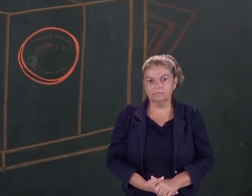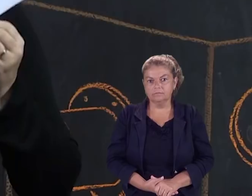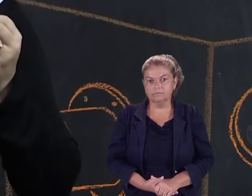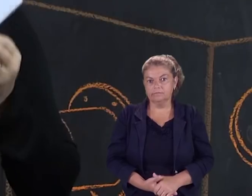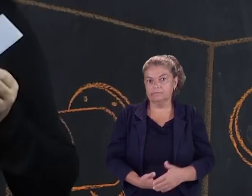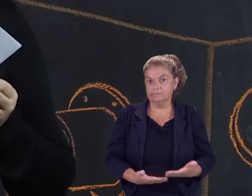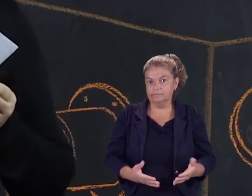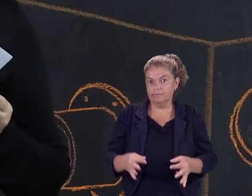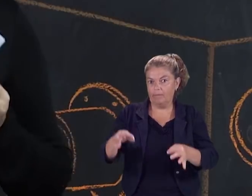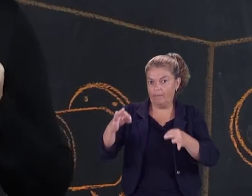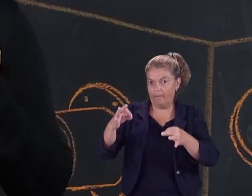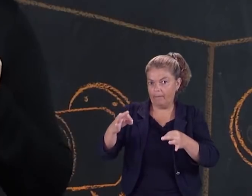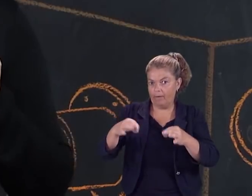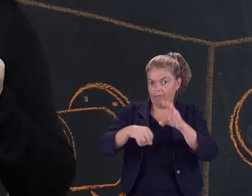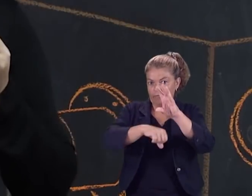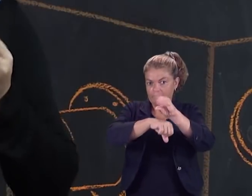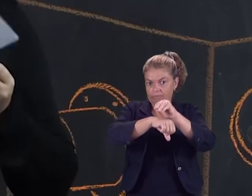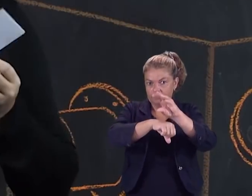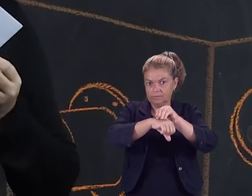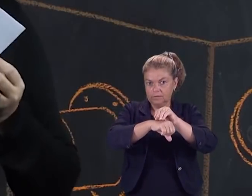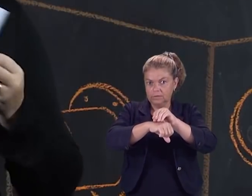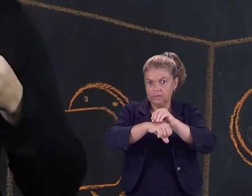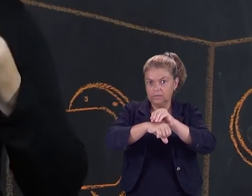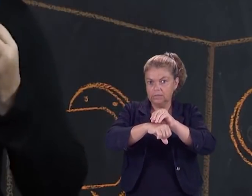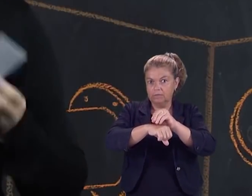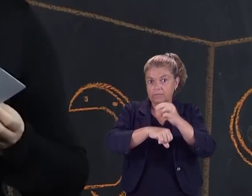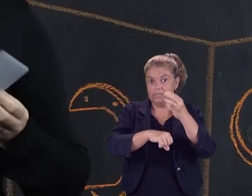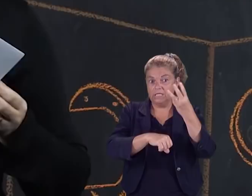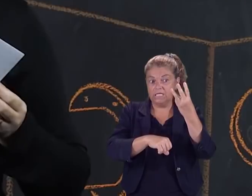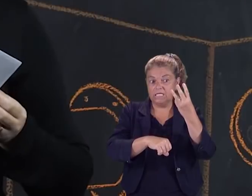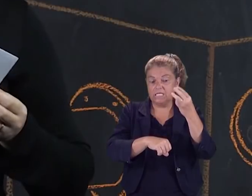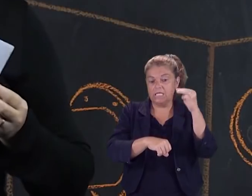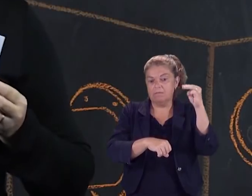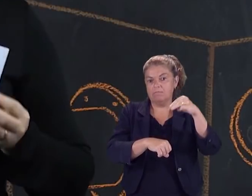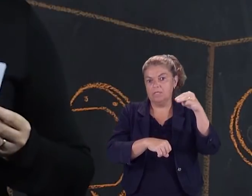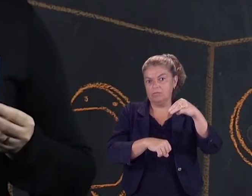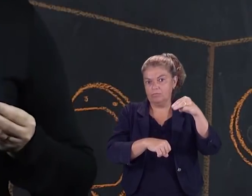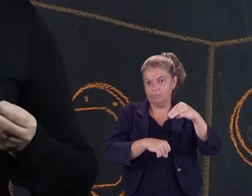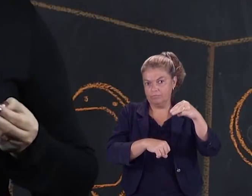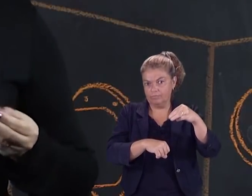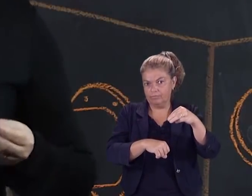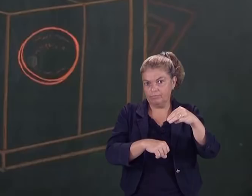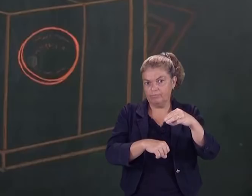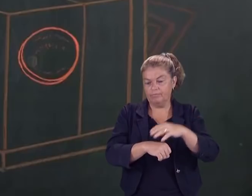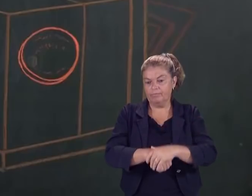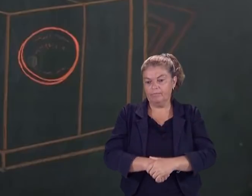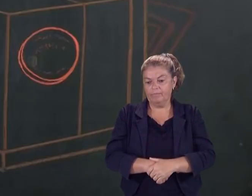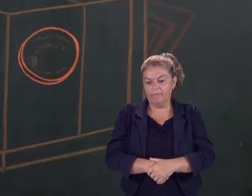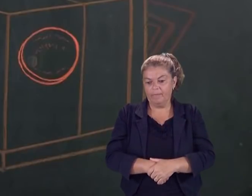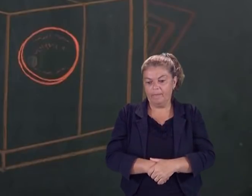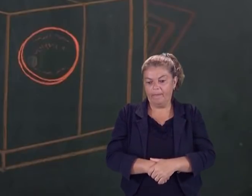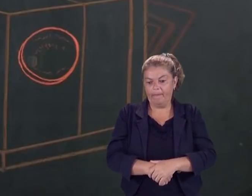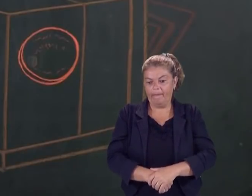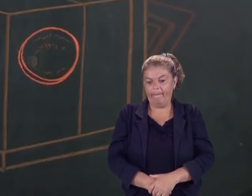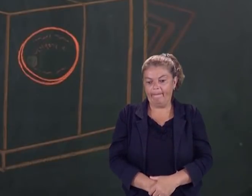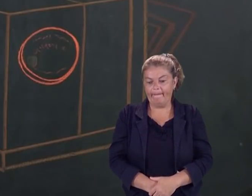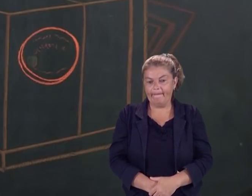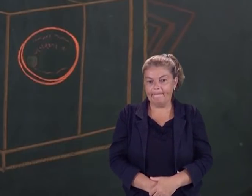Olha, isso aqui é um papel fotográfico, que ele vai revelar a foto em 3 minutos. Enquanto isso, eu vou falar um pouco sobre a história da fotografia.